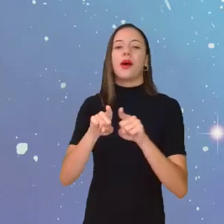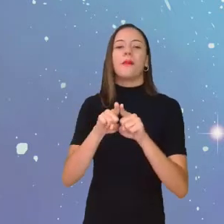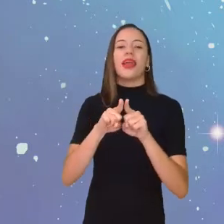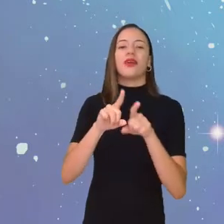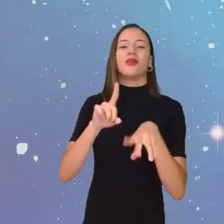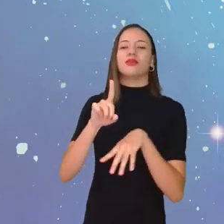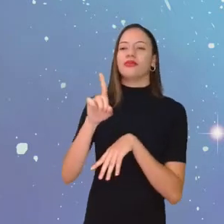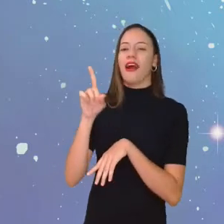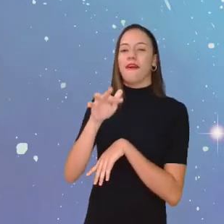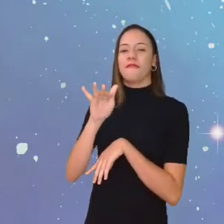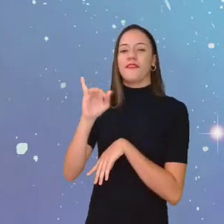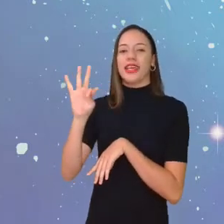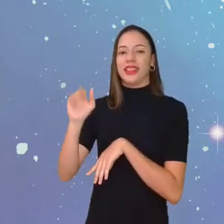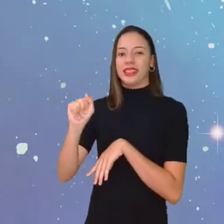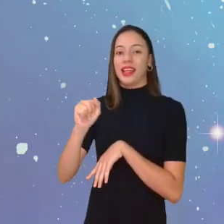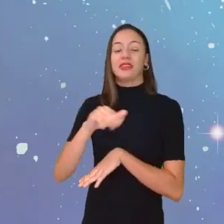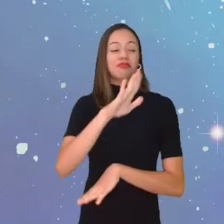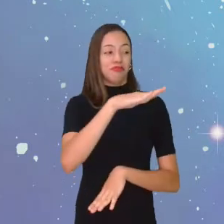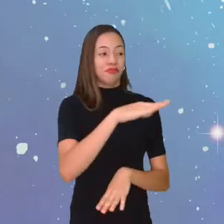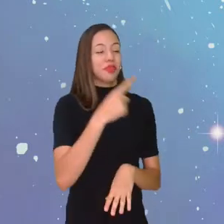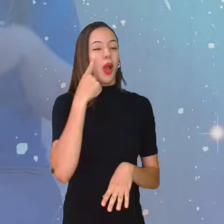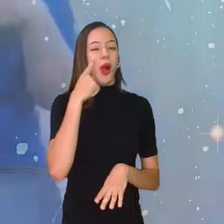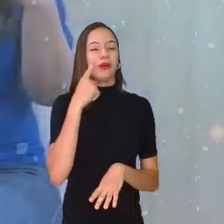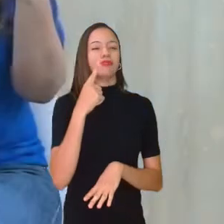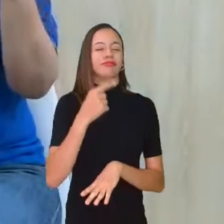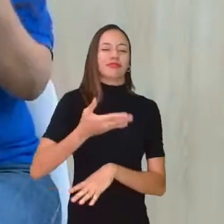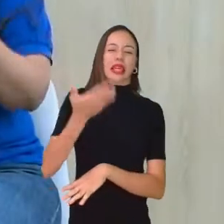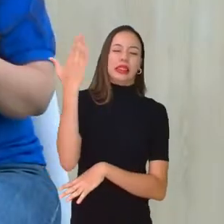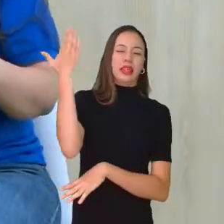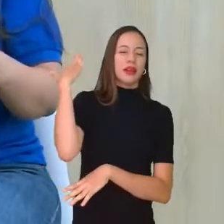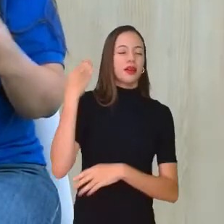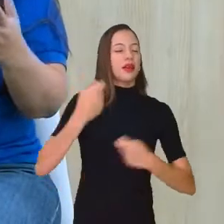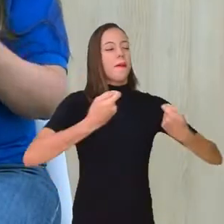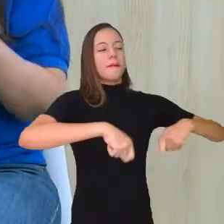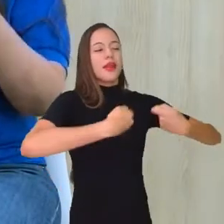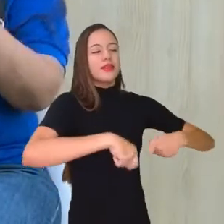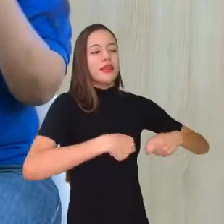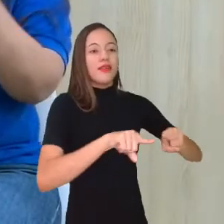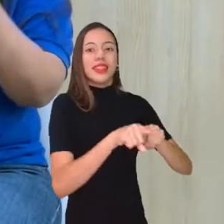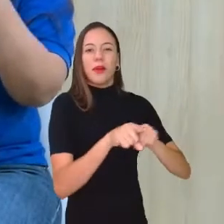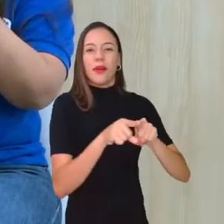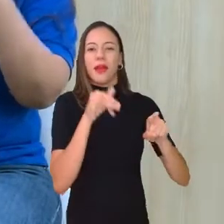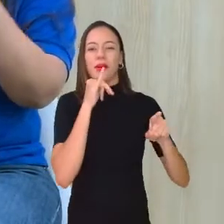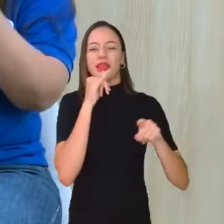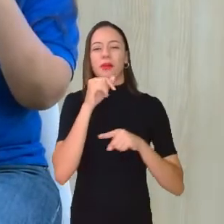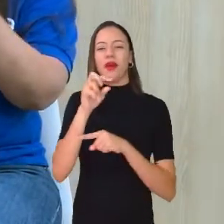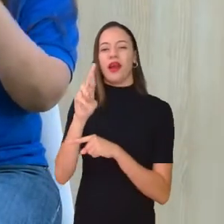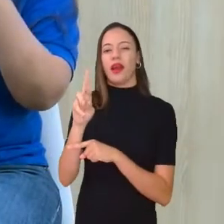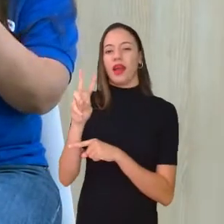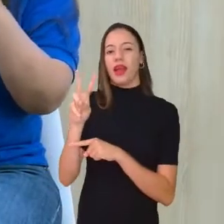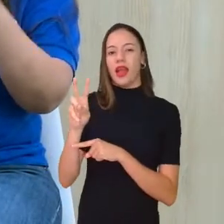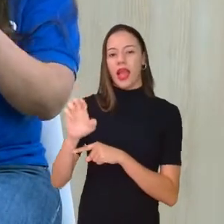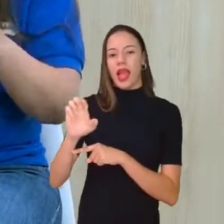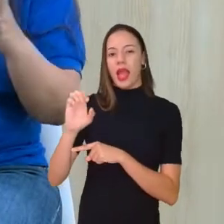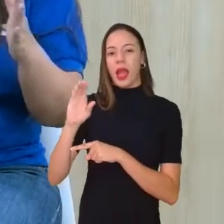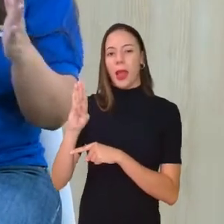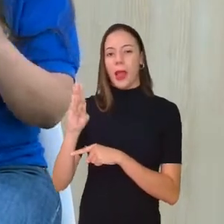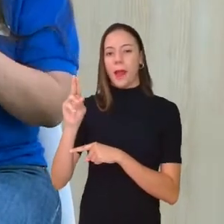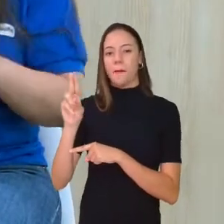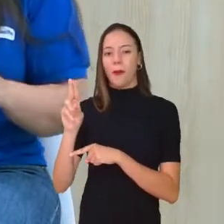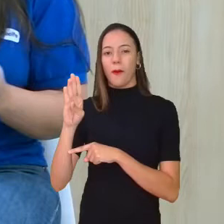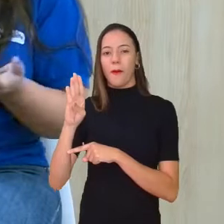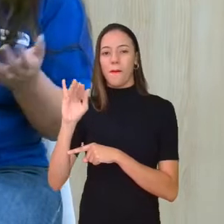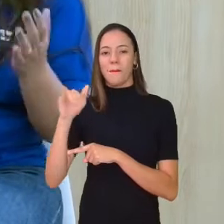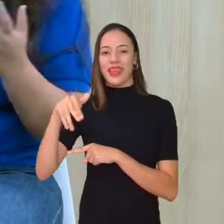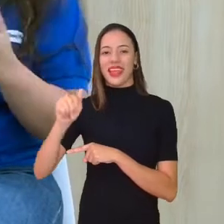Olha só, eu utilizando essa palavra antigamente, a gente precisava rebobinar, não é? Voltar. Ele não sabe nem que